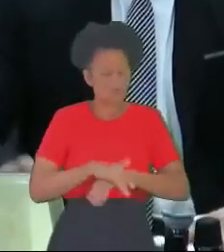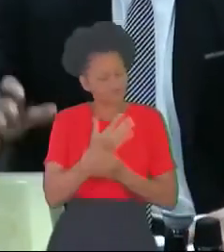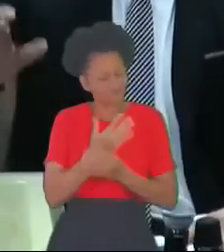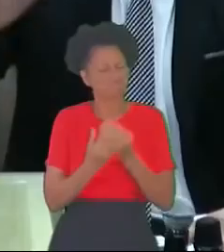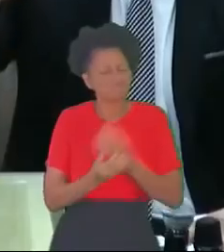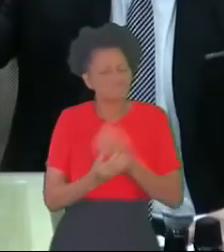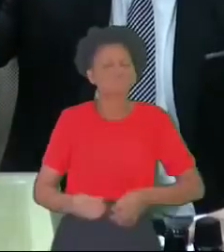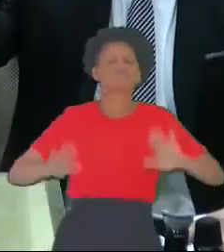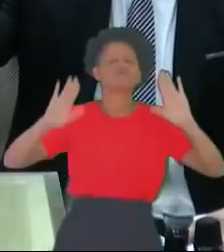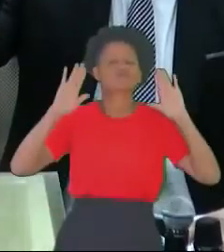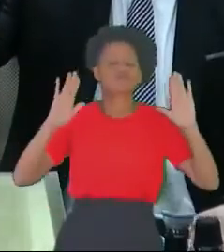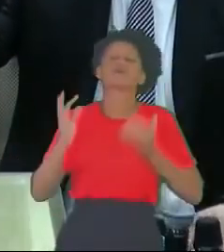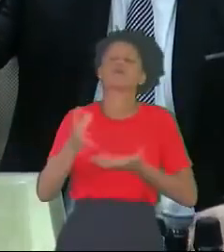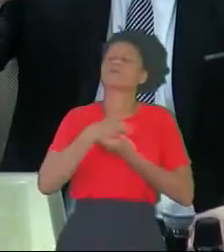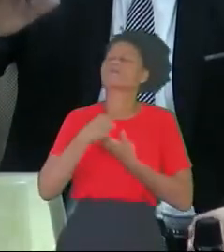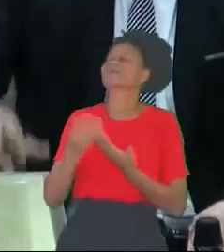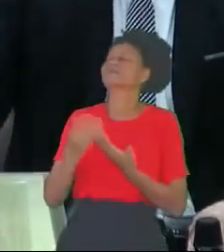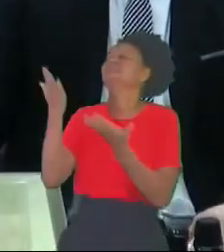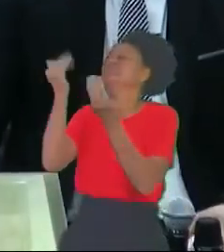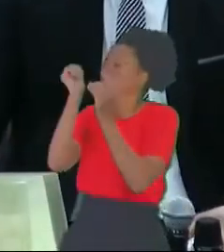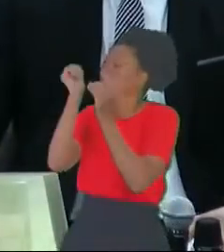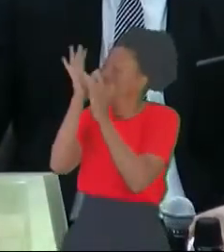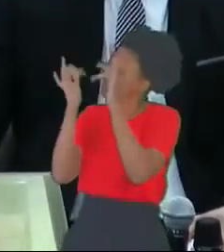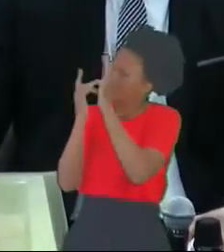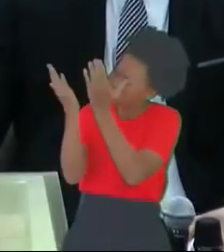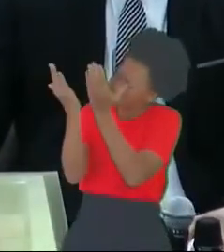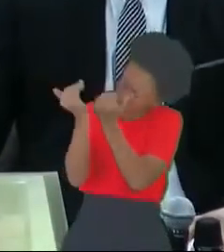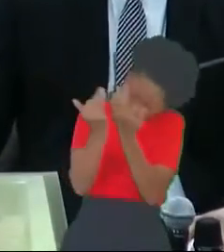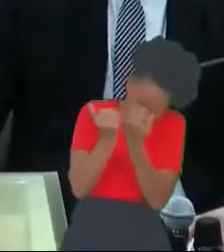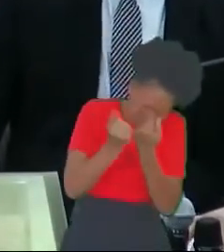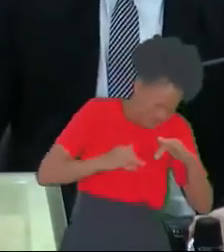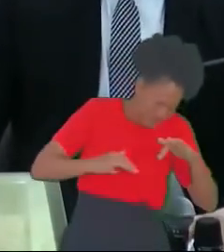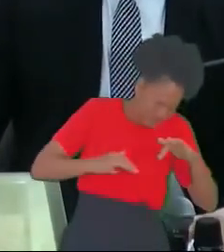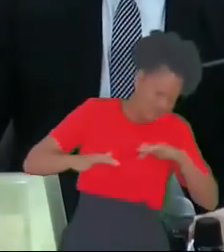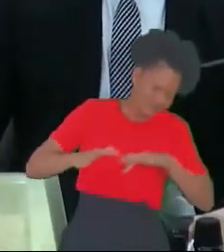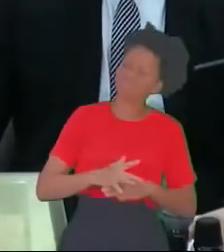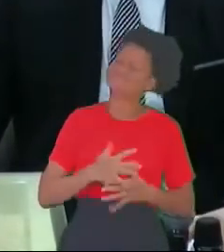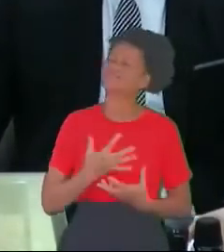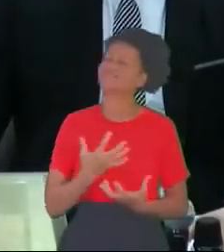e diga: ó, meu amado, vem para o teu jardim. Ah, se meu amado viesse.